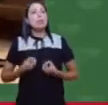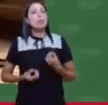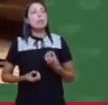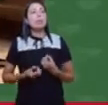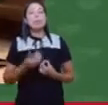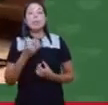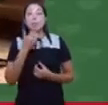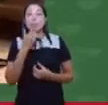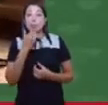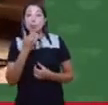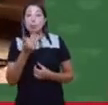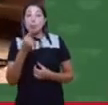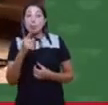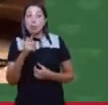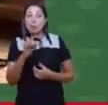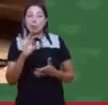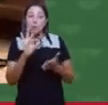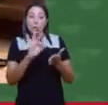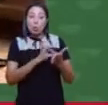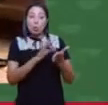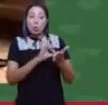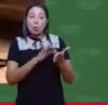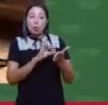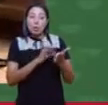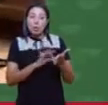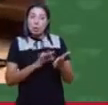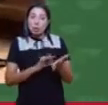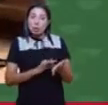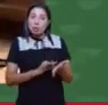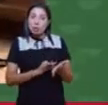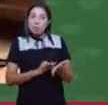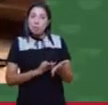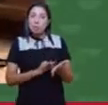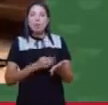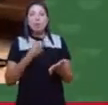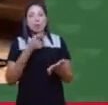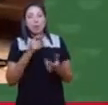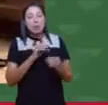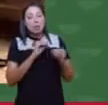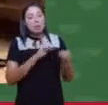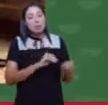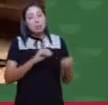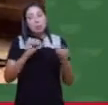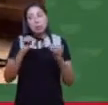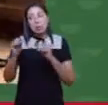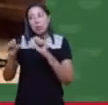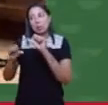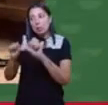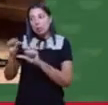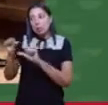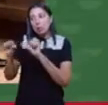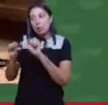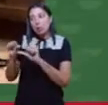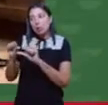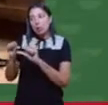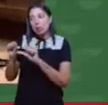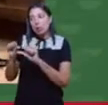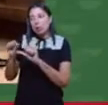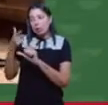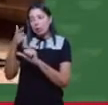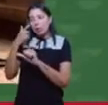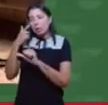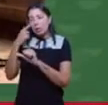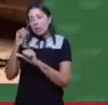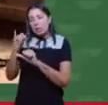e pediu que ele corrigisse o soneto, fizesse alterações, que ele